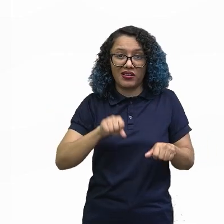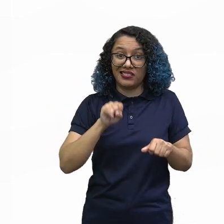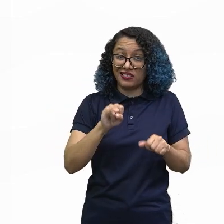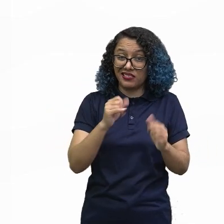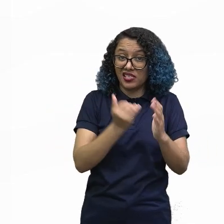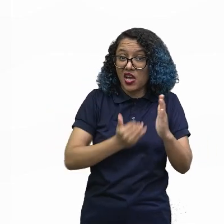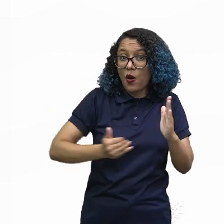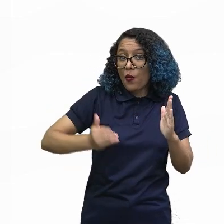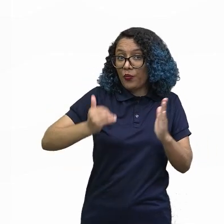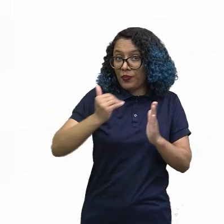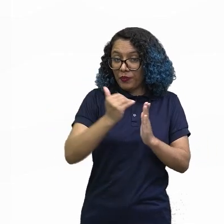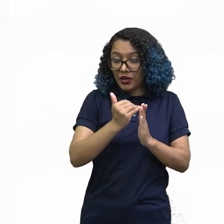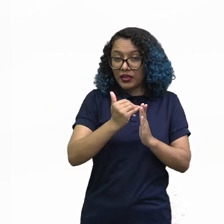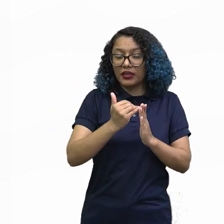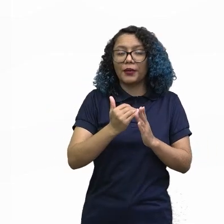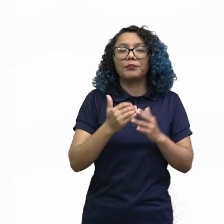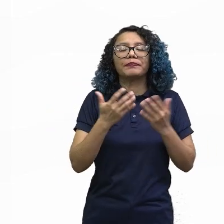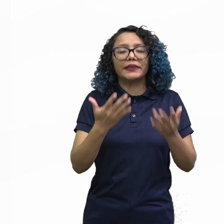humanas,